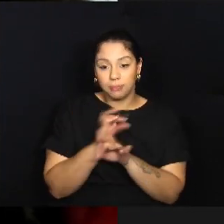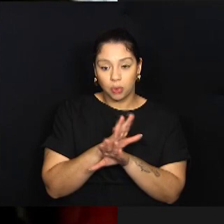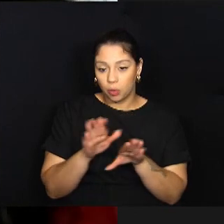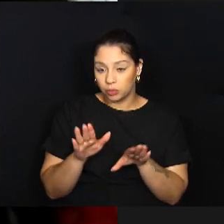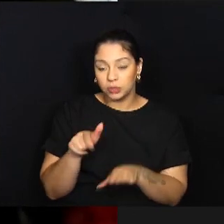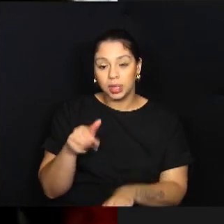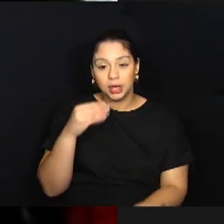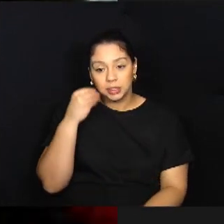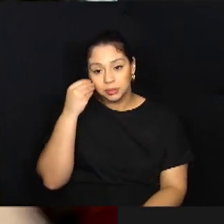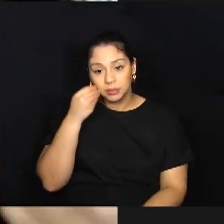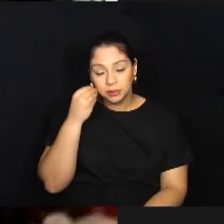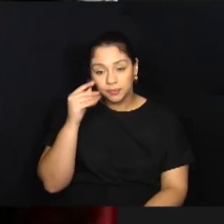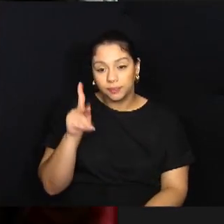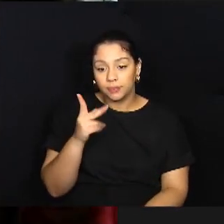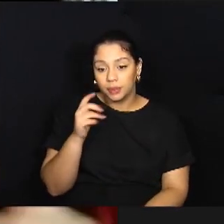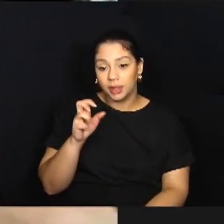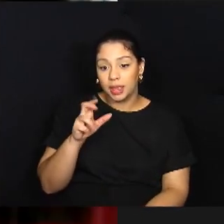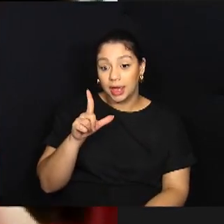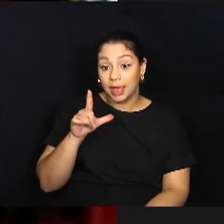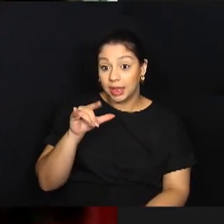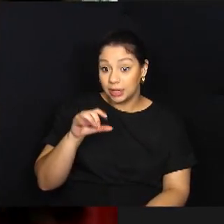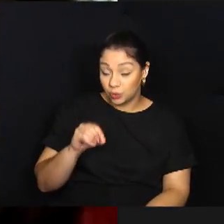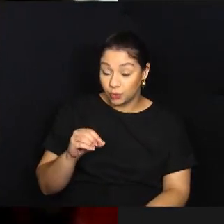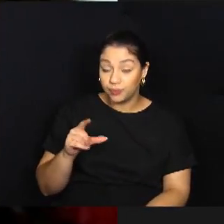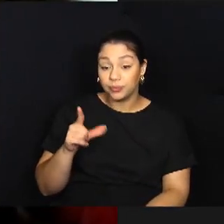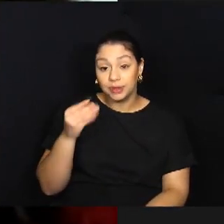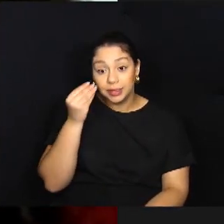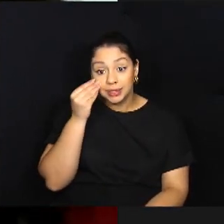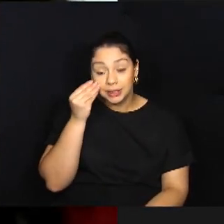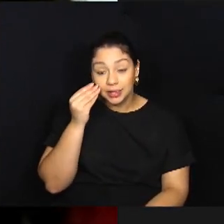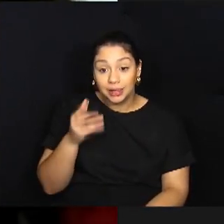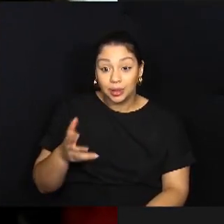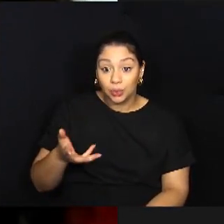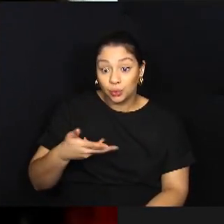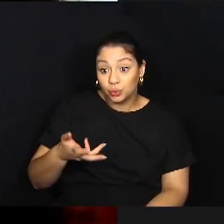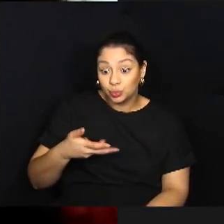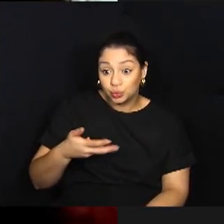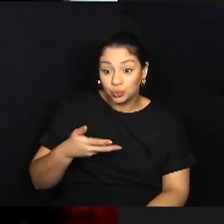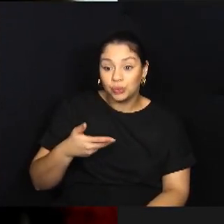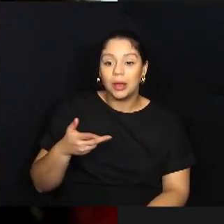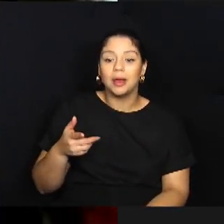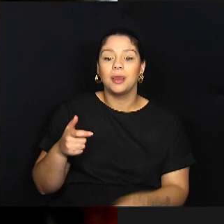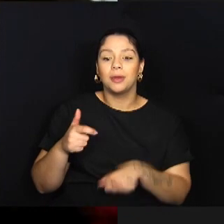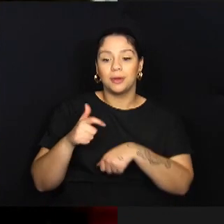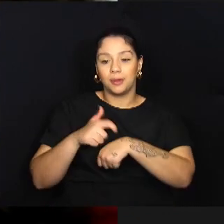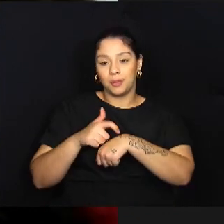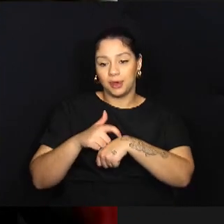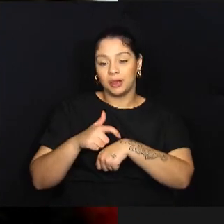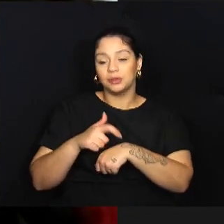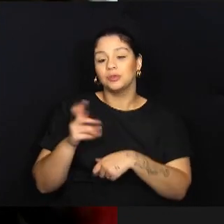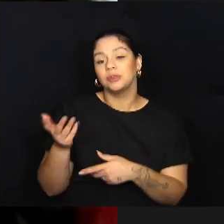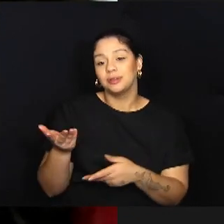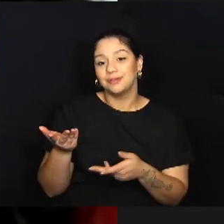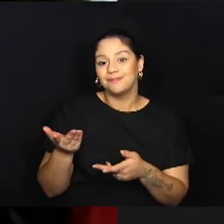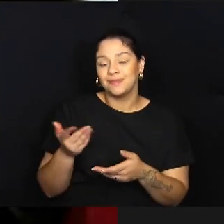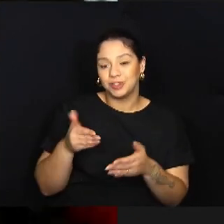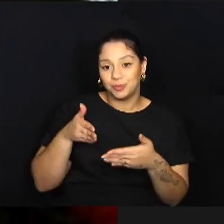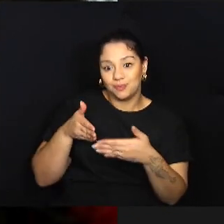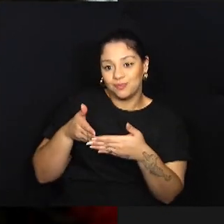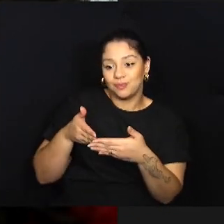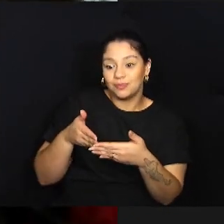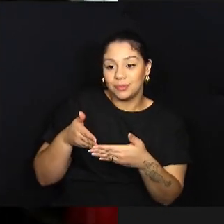experiência do Érico Veríssimo, que a gente deixou para agilizar esse do Fernando Sabino por causa do centenário. E acho que tem dado certo,